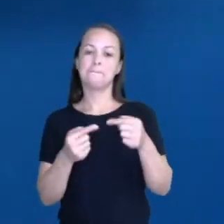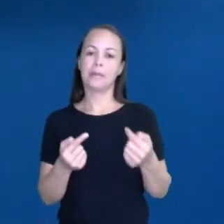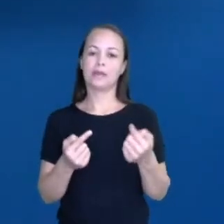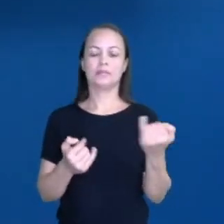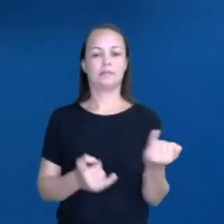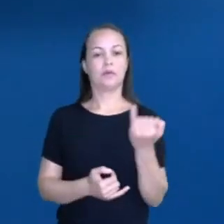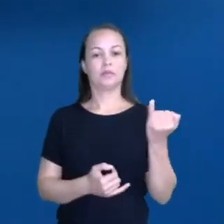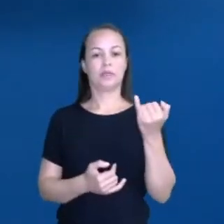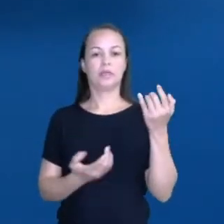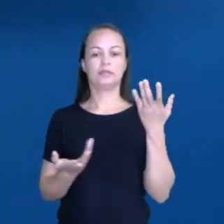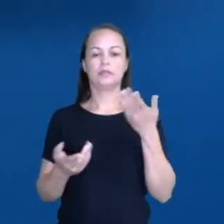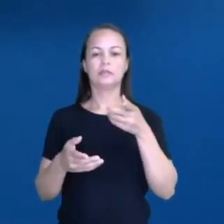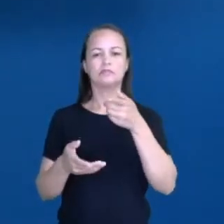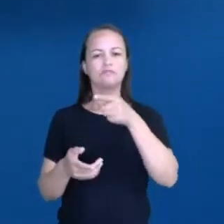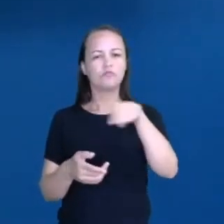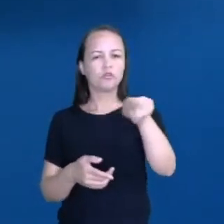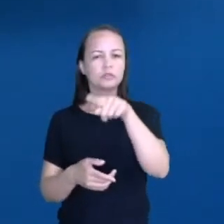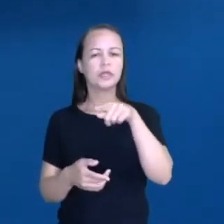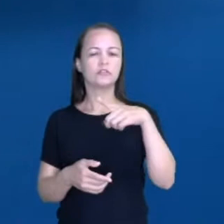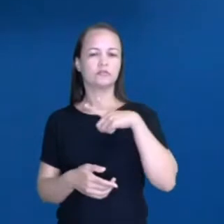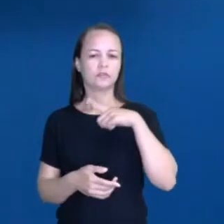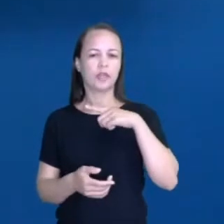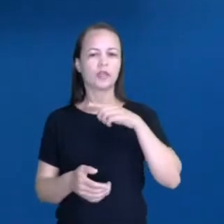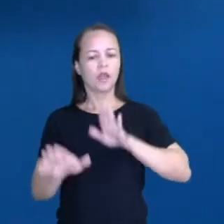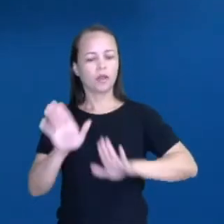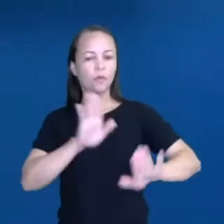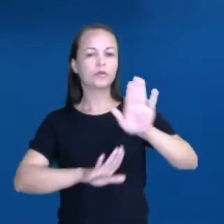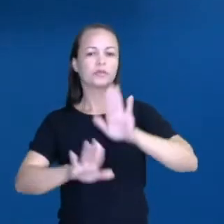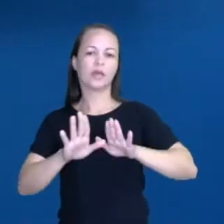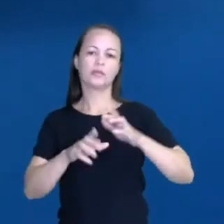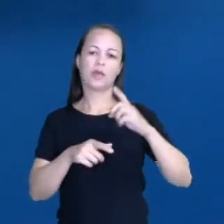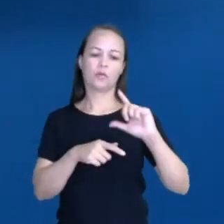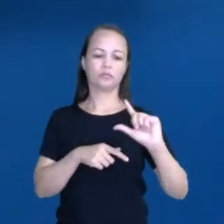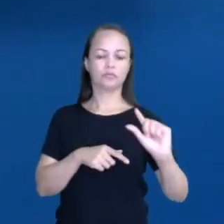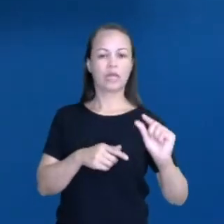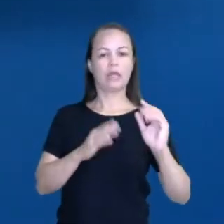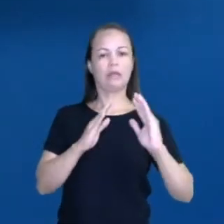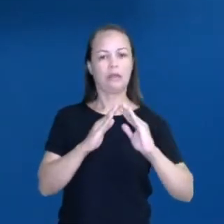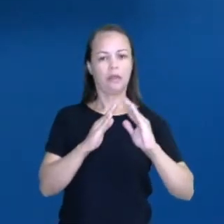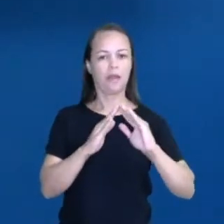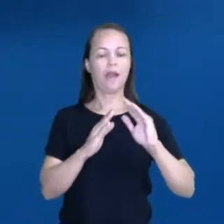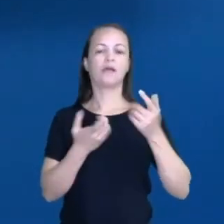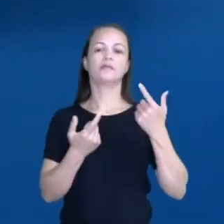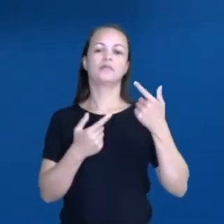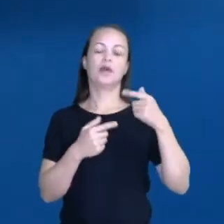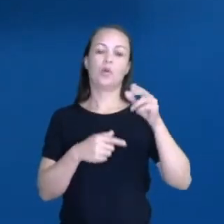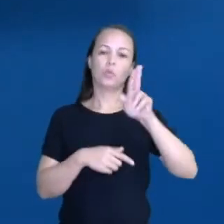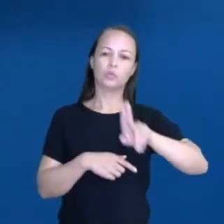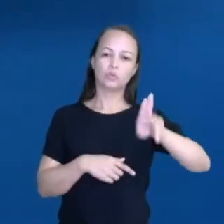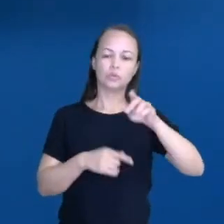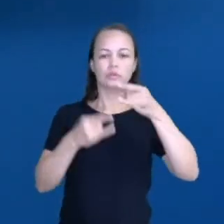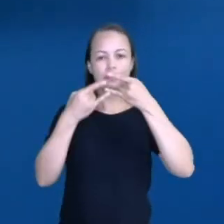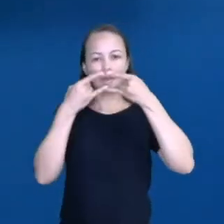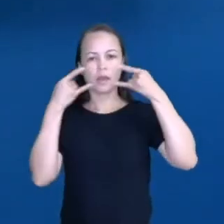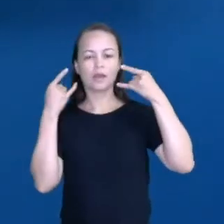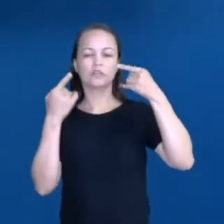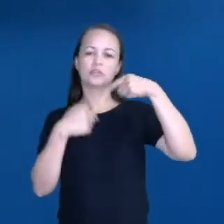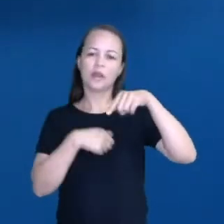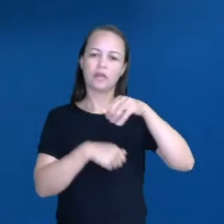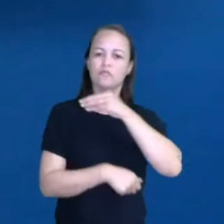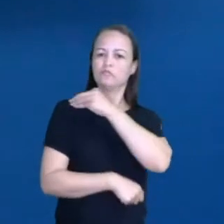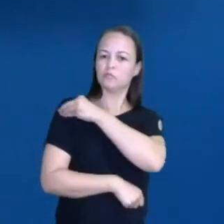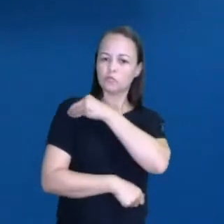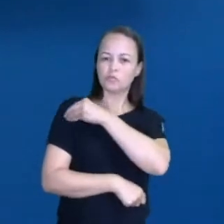E não esqueçam dos cuidados. Ao sair de casa, usem máscara, levem o álcool em gel,